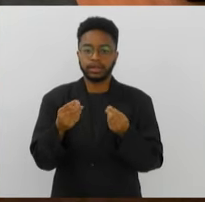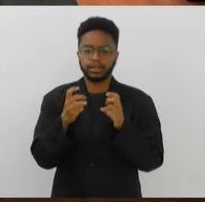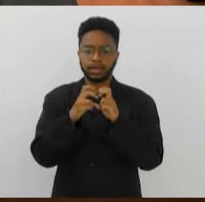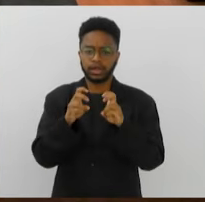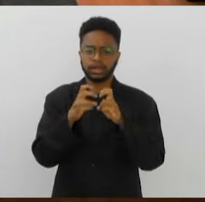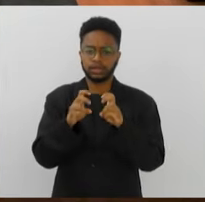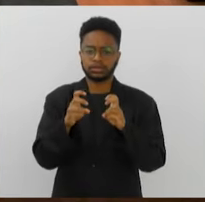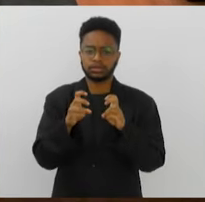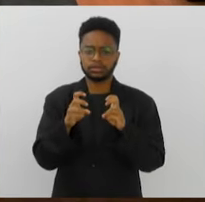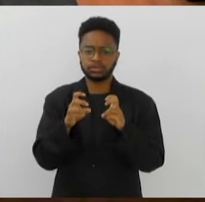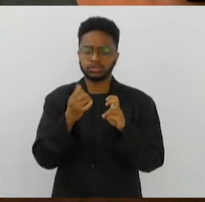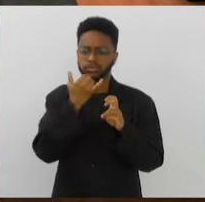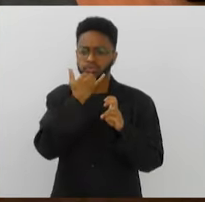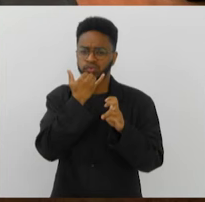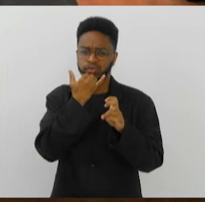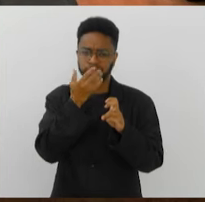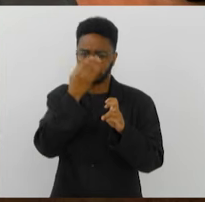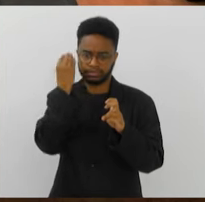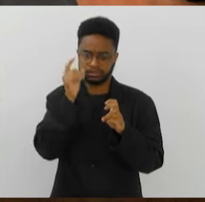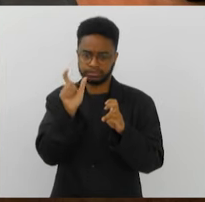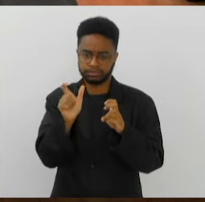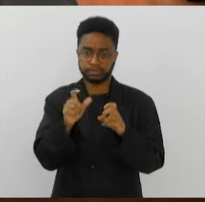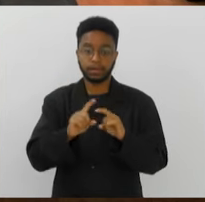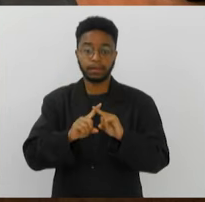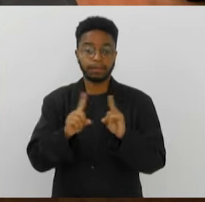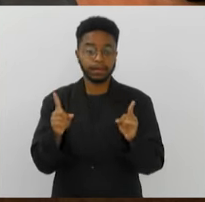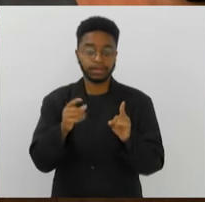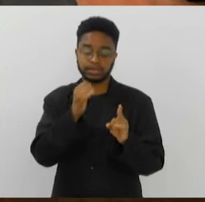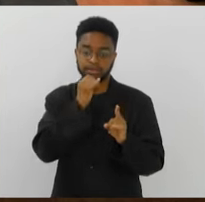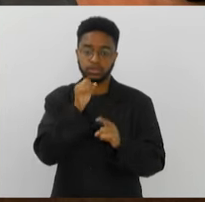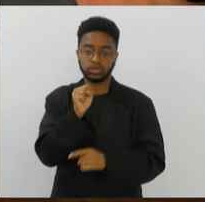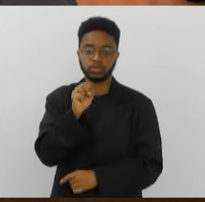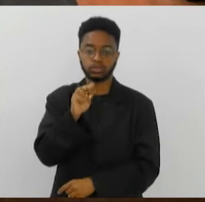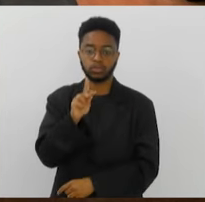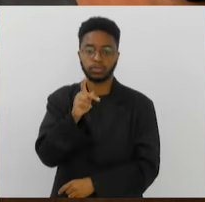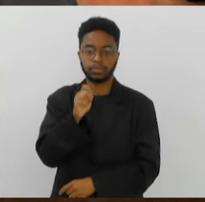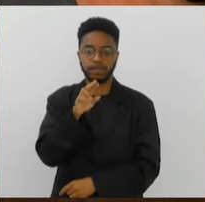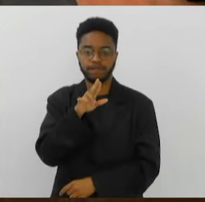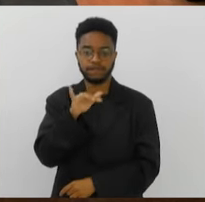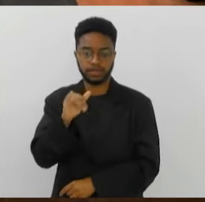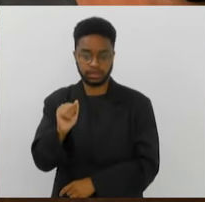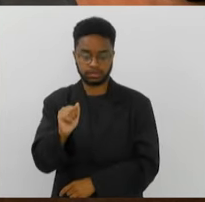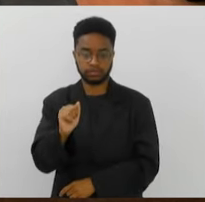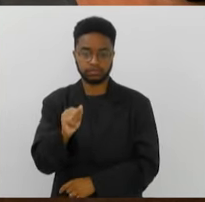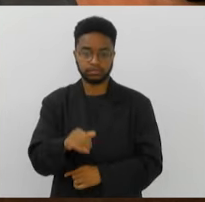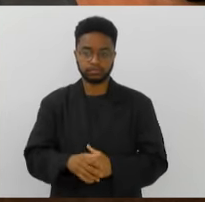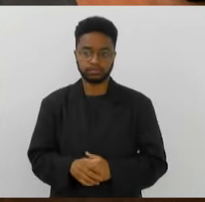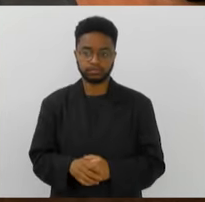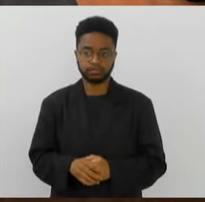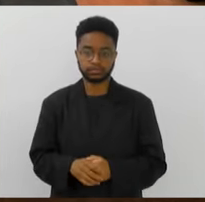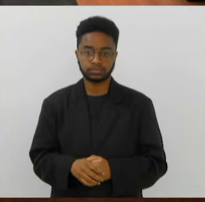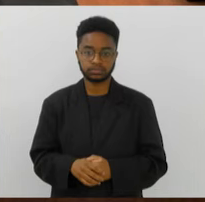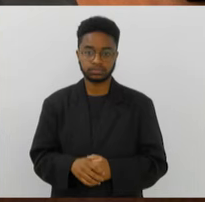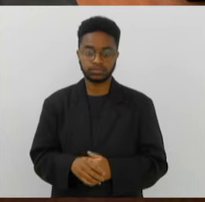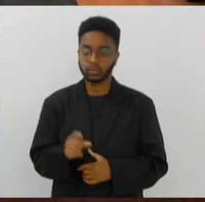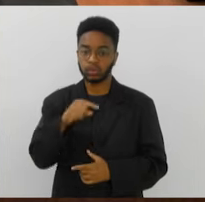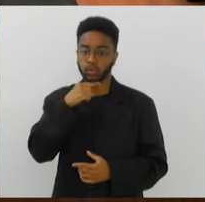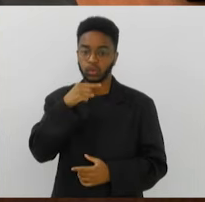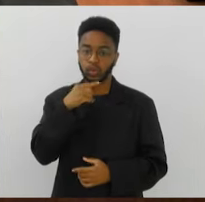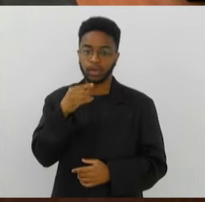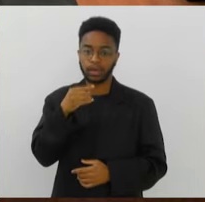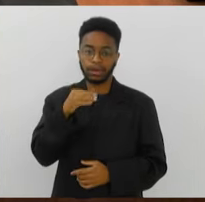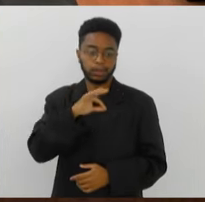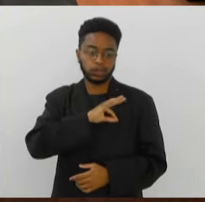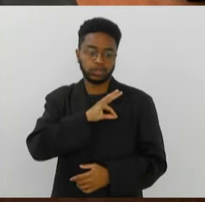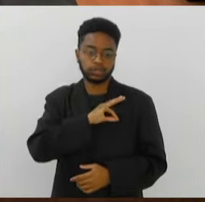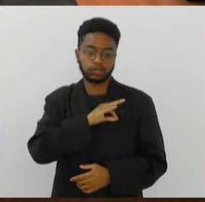Via Ferra. Perdão. Aí você pega na Supervia. Você pega na Supervia, você não tem como botar um PM ali em